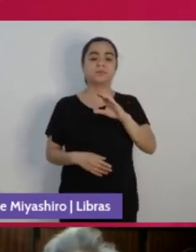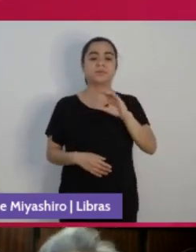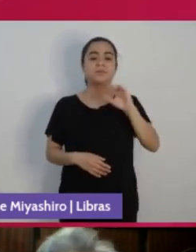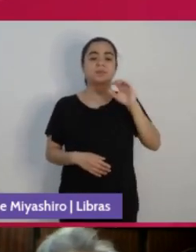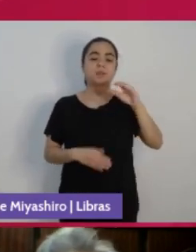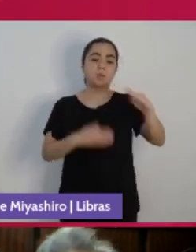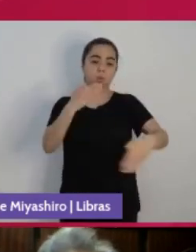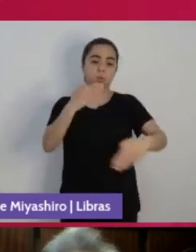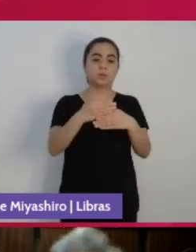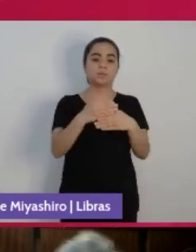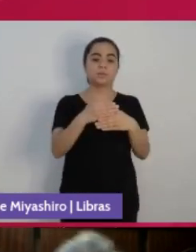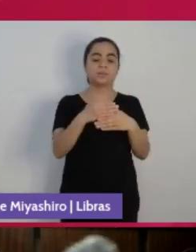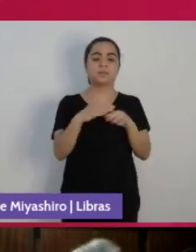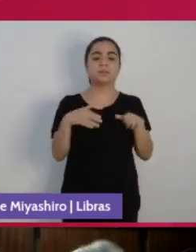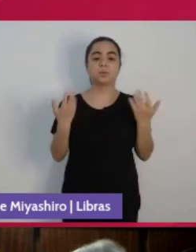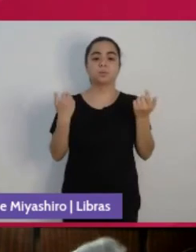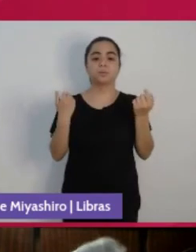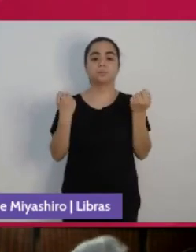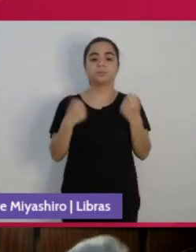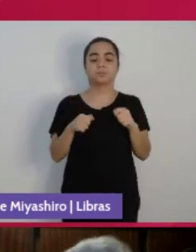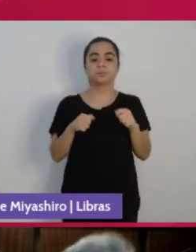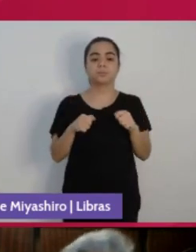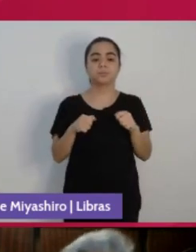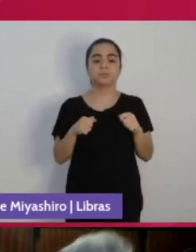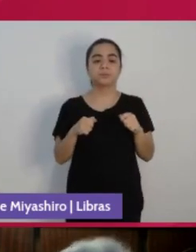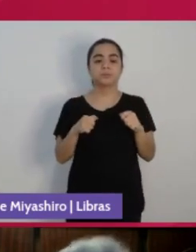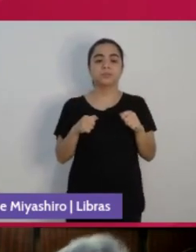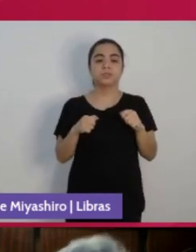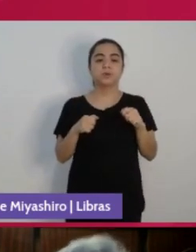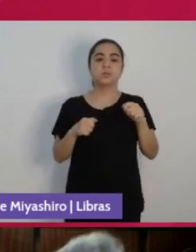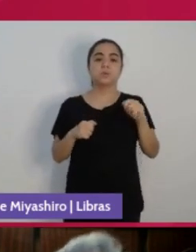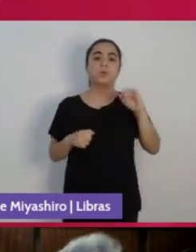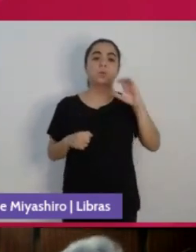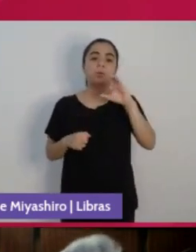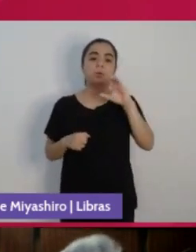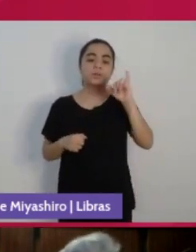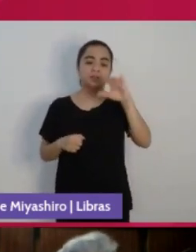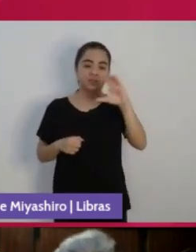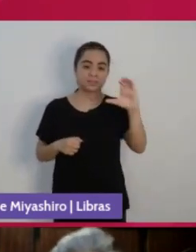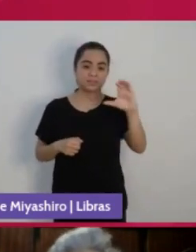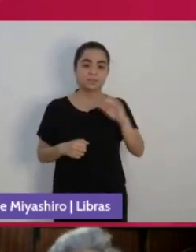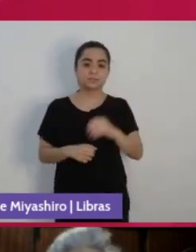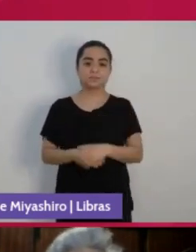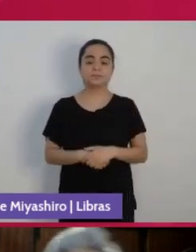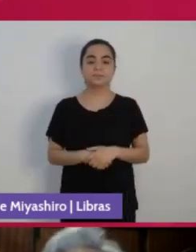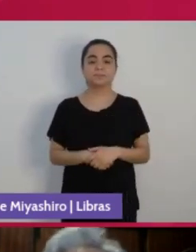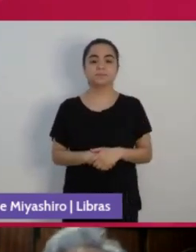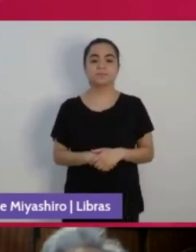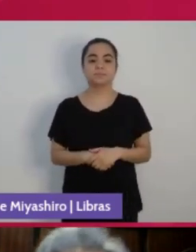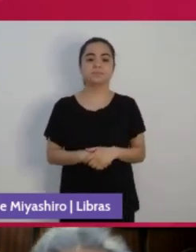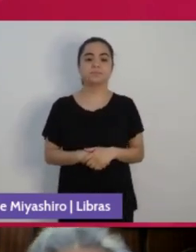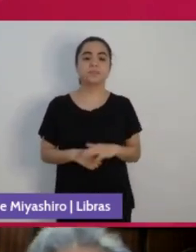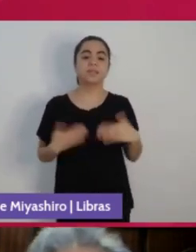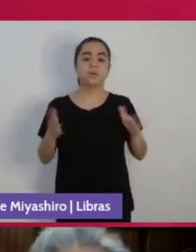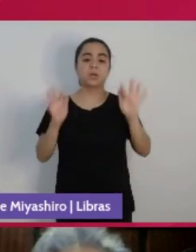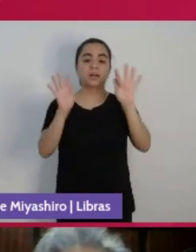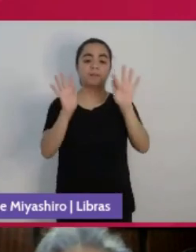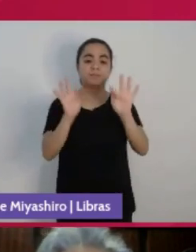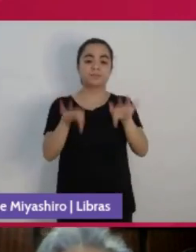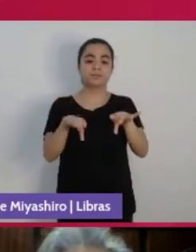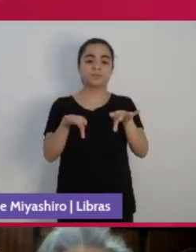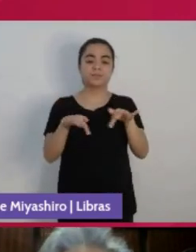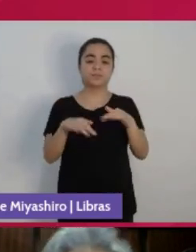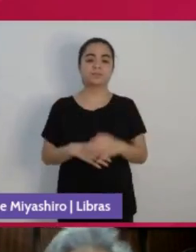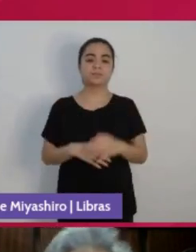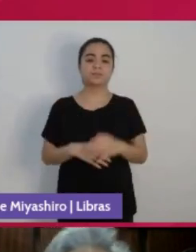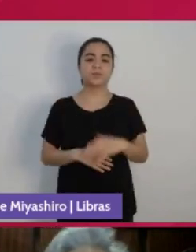isso aqui poderia ter sido feito como incidência complementar, ok? E eu chego no final com a minha